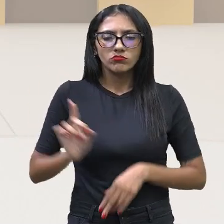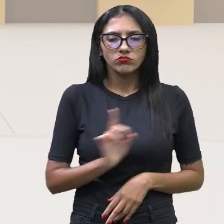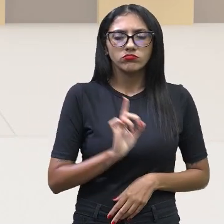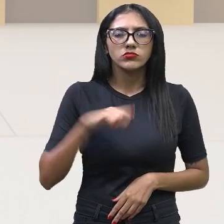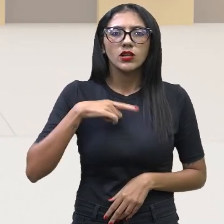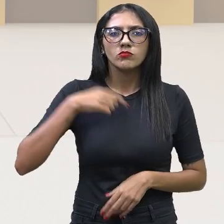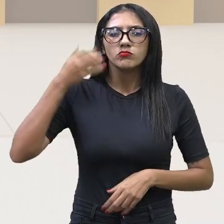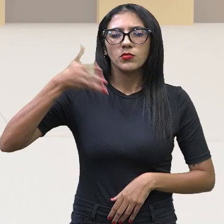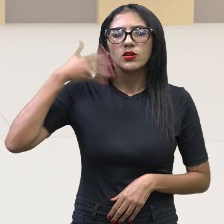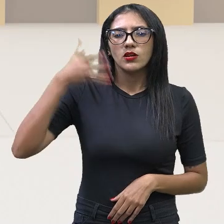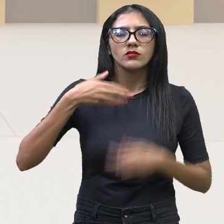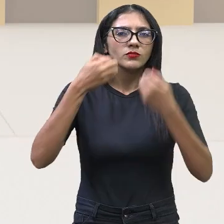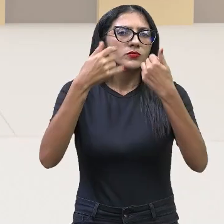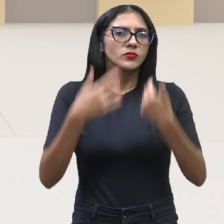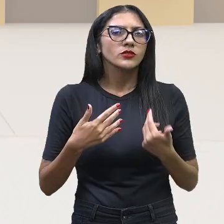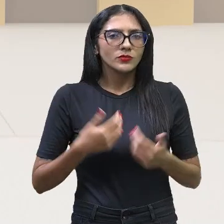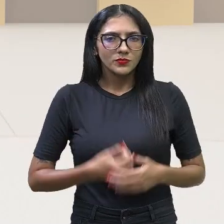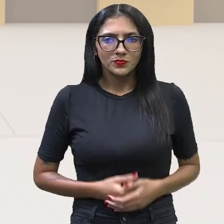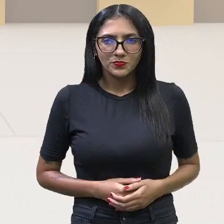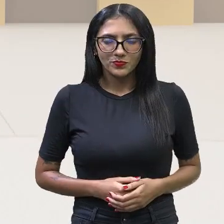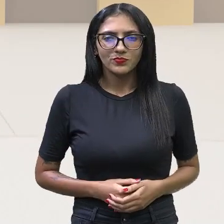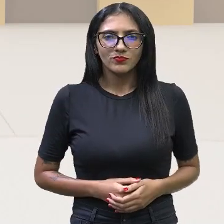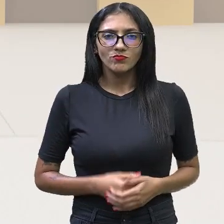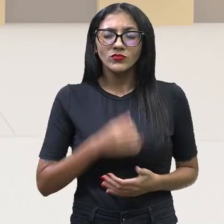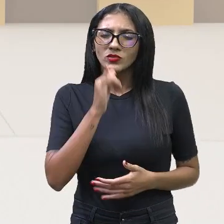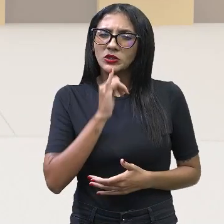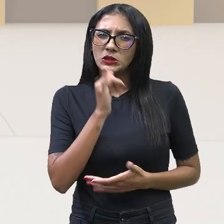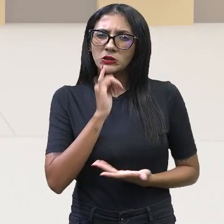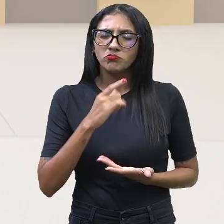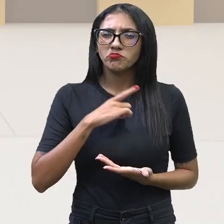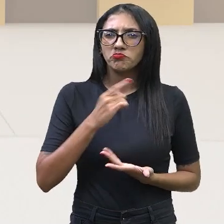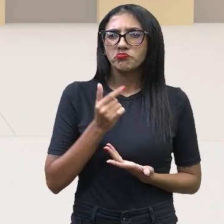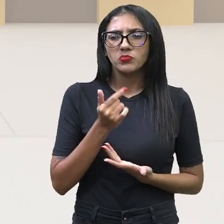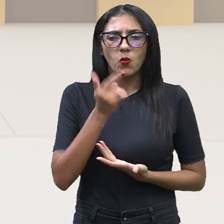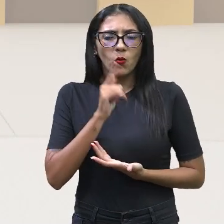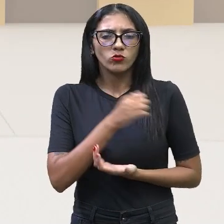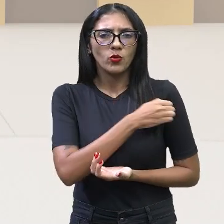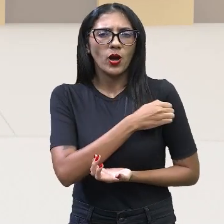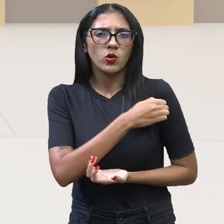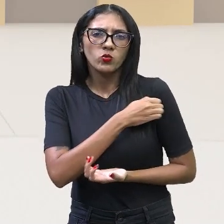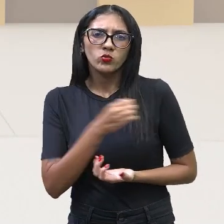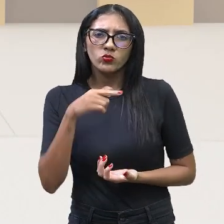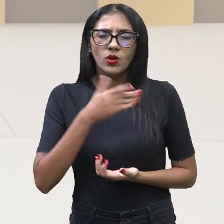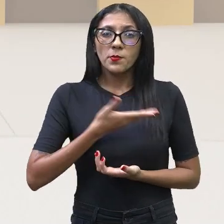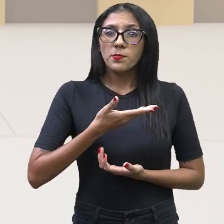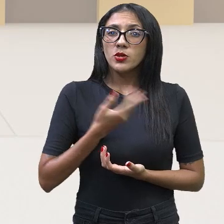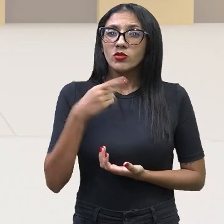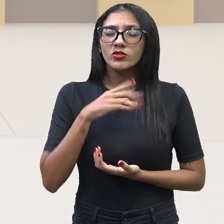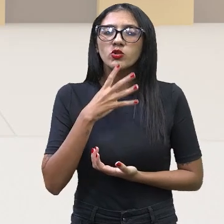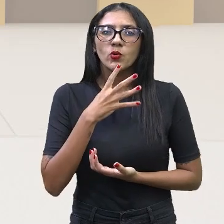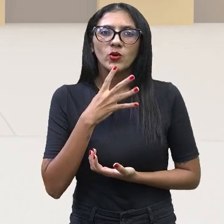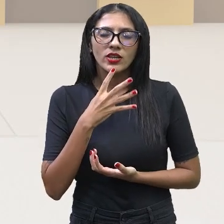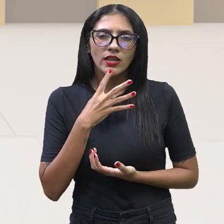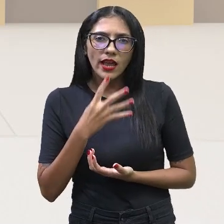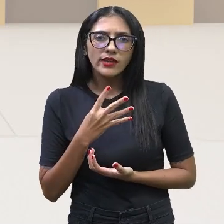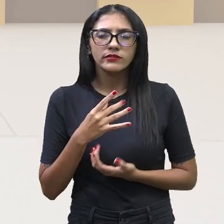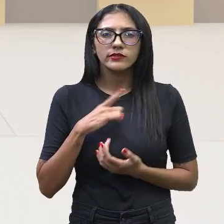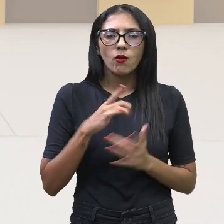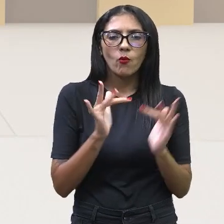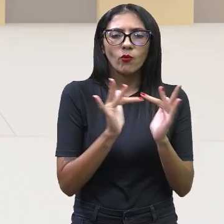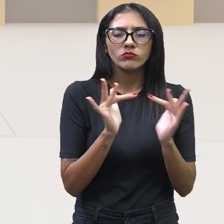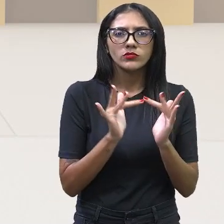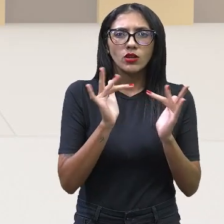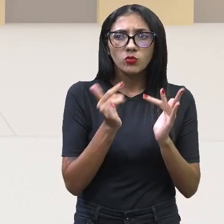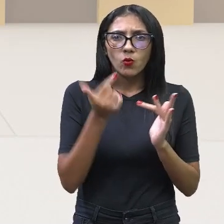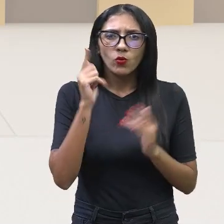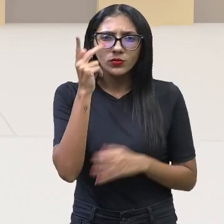por exemplo. Tem algum colega, né, aí, tem alguém que você conhece, algum colega que você conhece, que conhece alguma pessoa